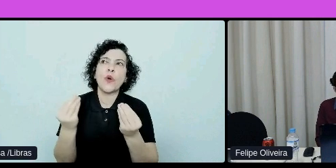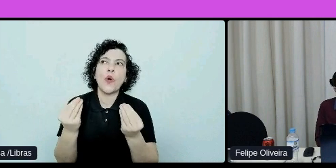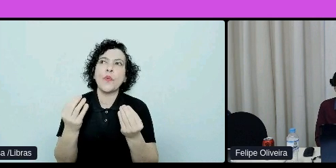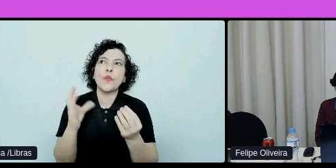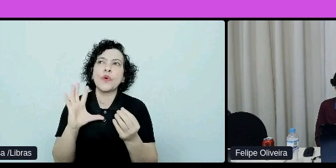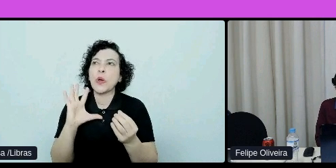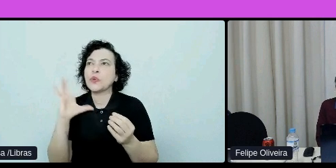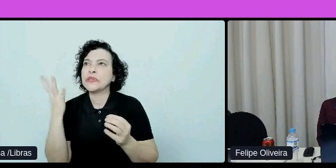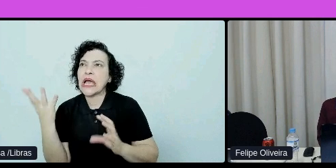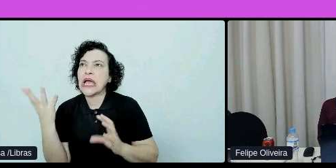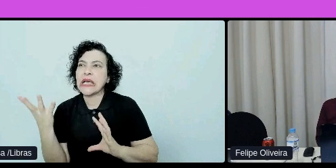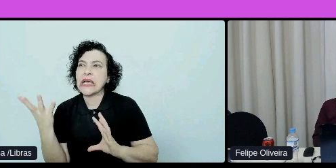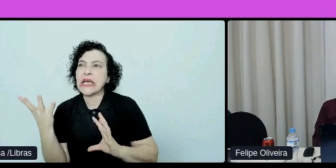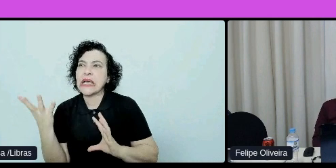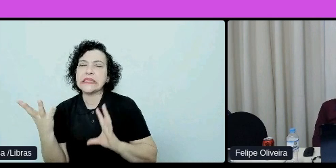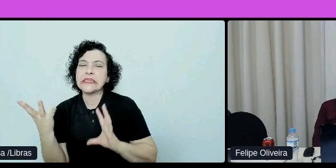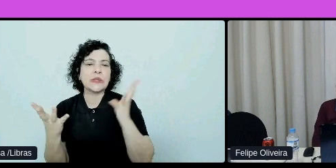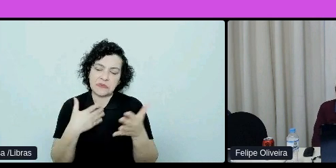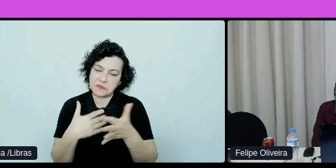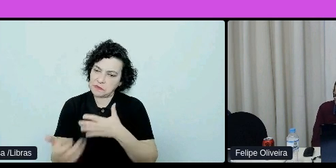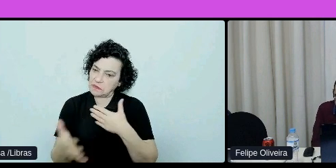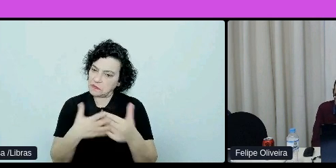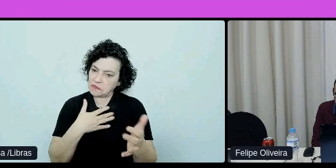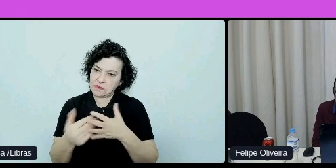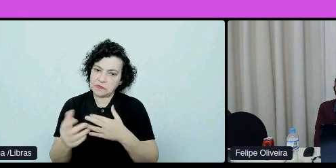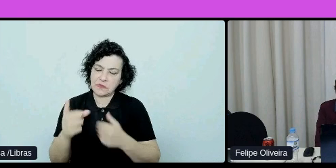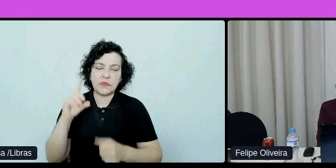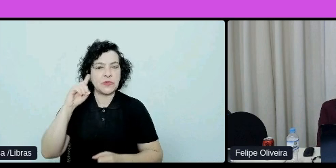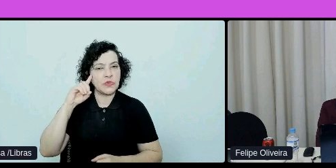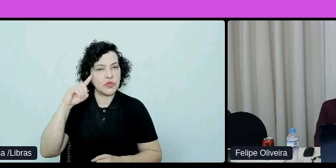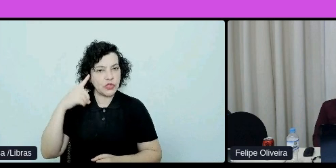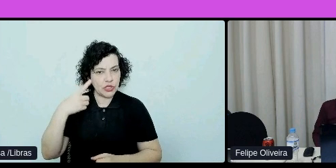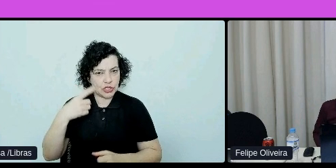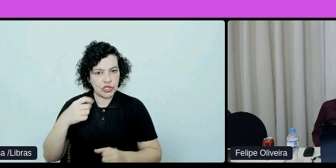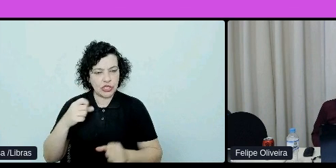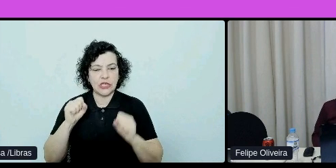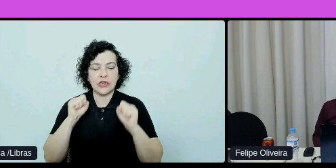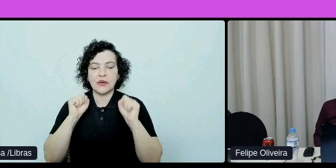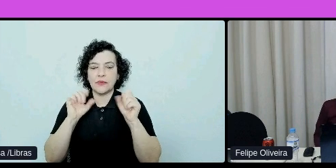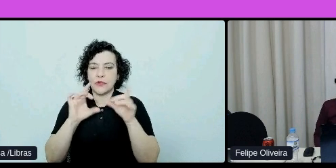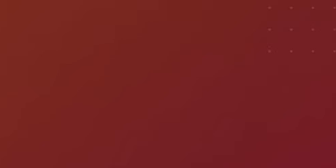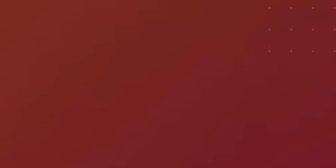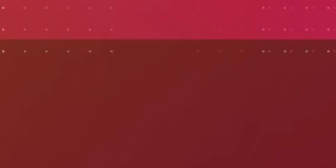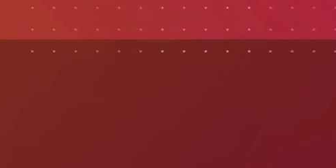Como é que é em algum momento do dia a dia? Pode mandar, a gente responde aqui.